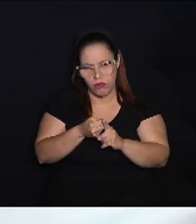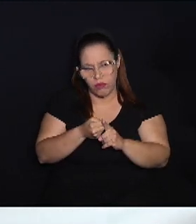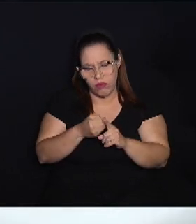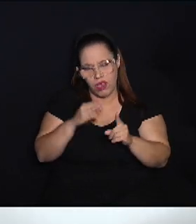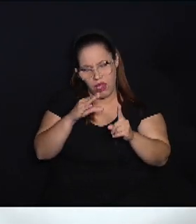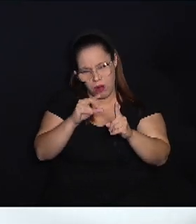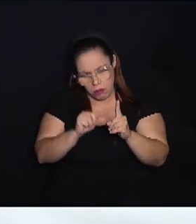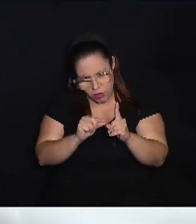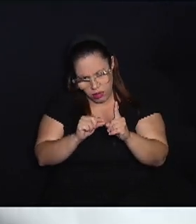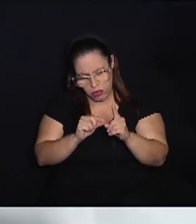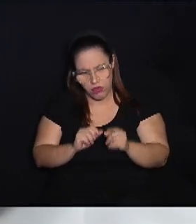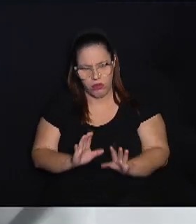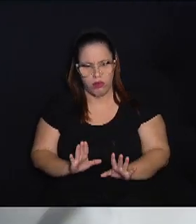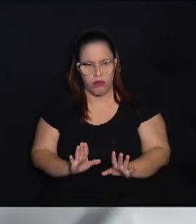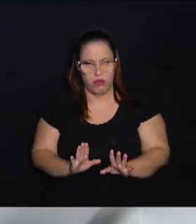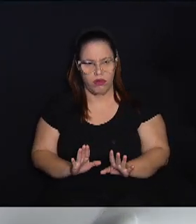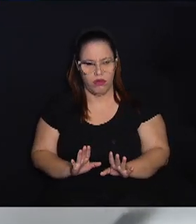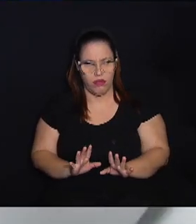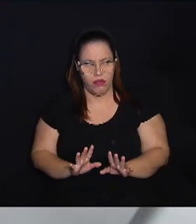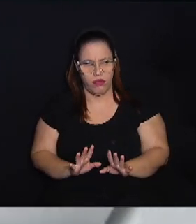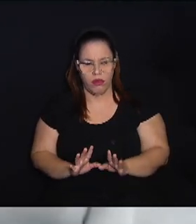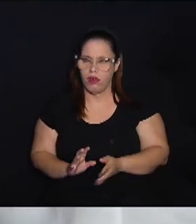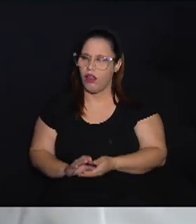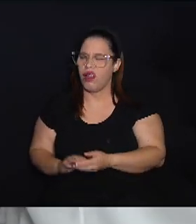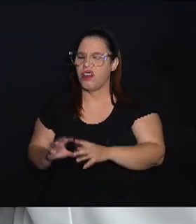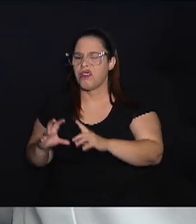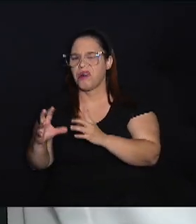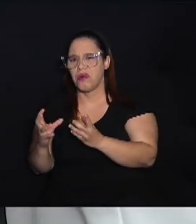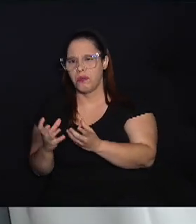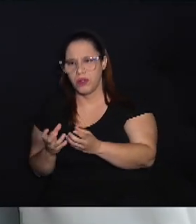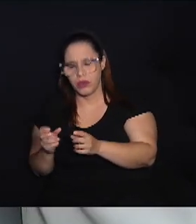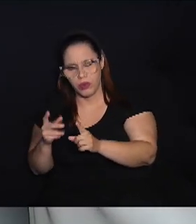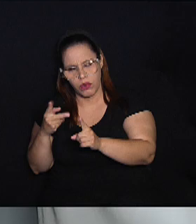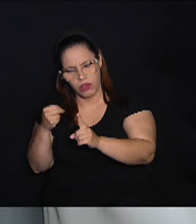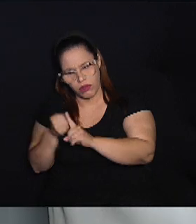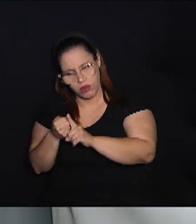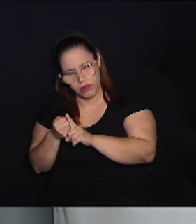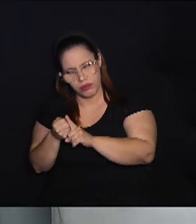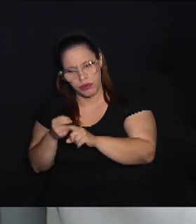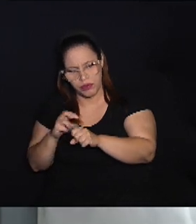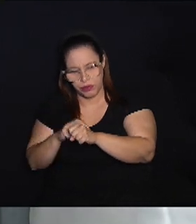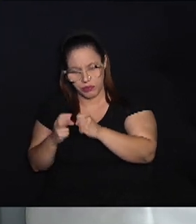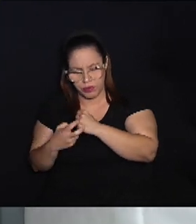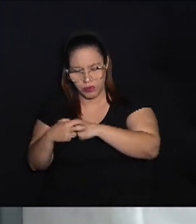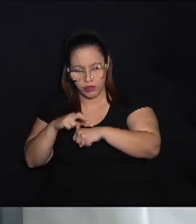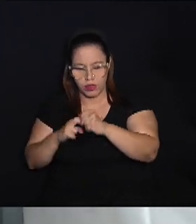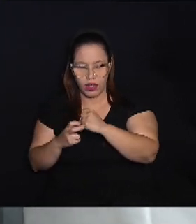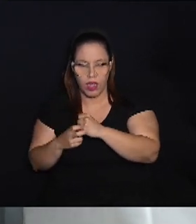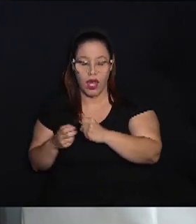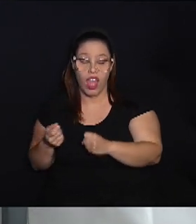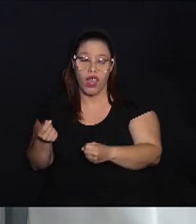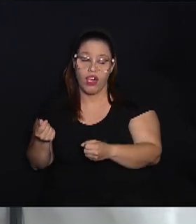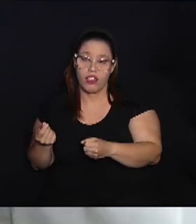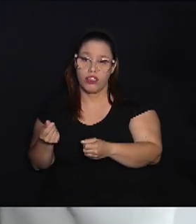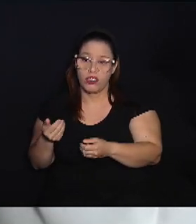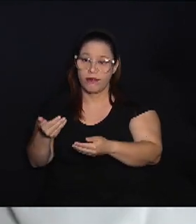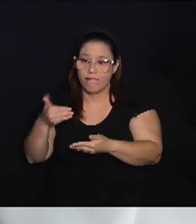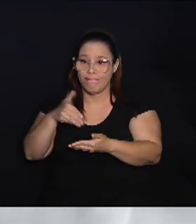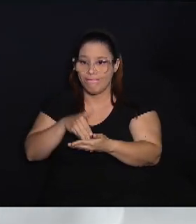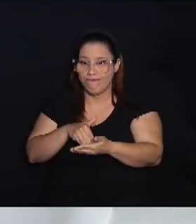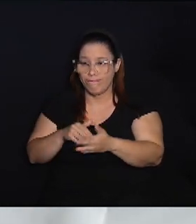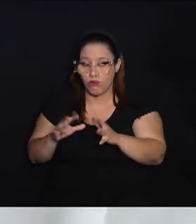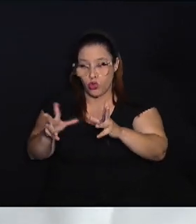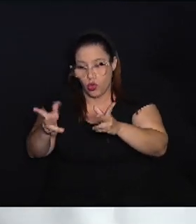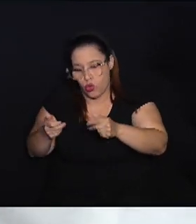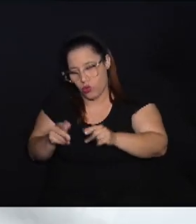Shaula? A gente não costuma falar em cobertura para vacinação da dengue, mesmo porque a gente não recebeu o quantitativo necessário de doses para atingir toda a